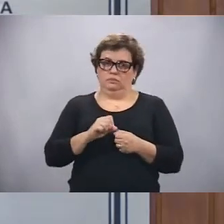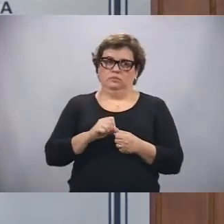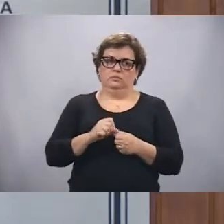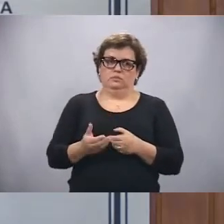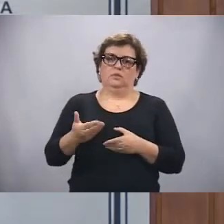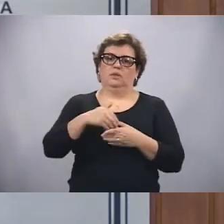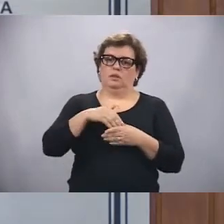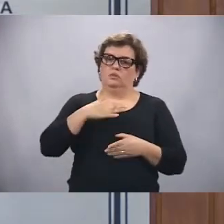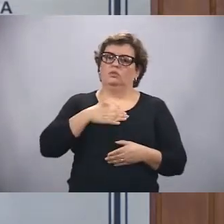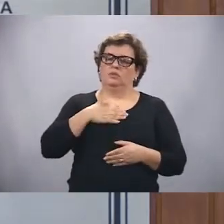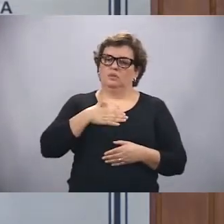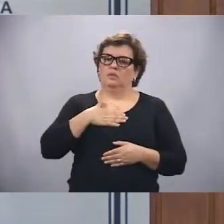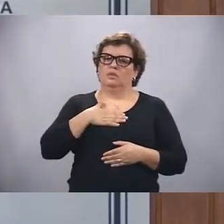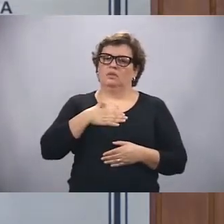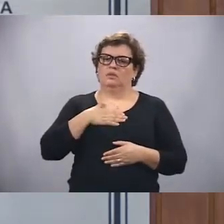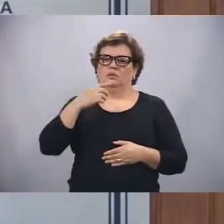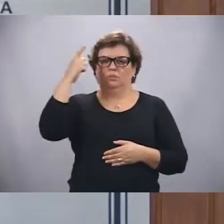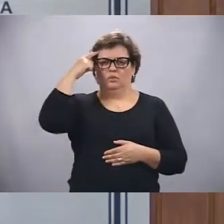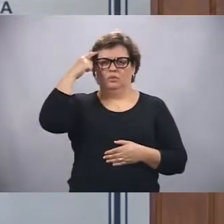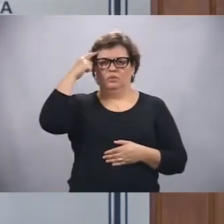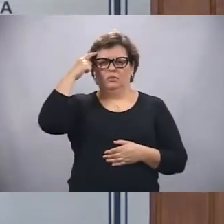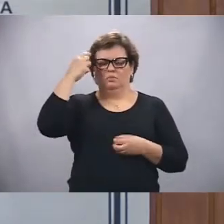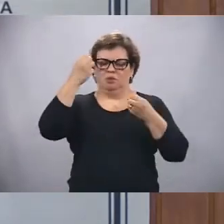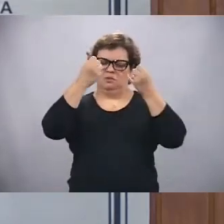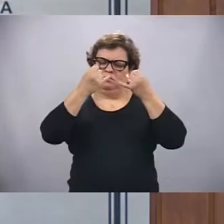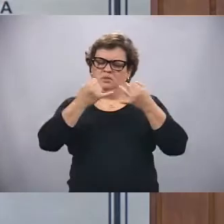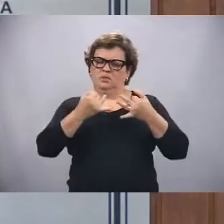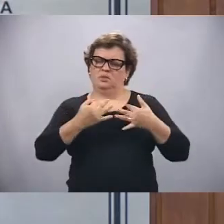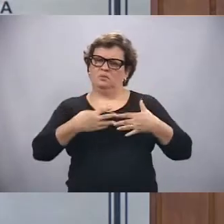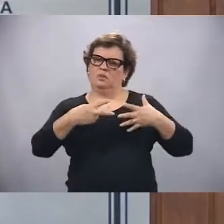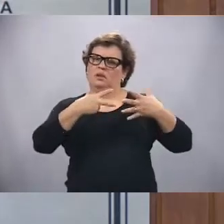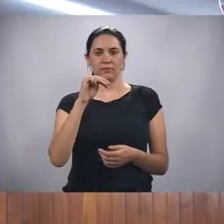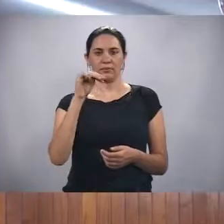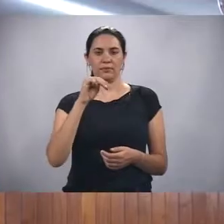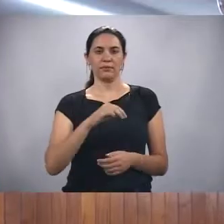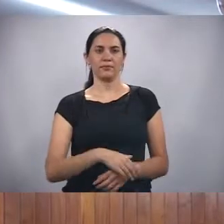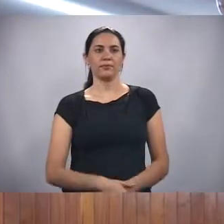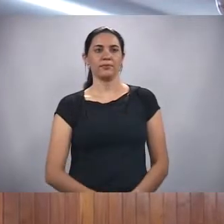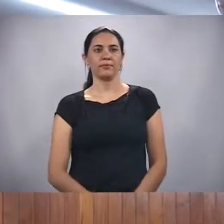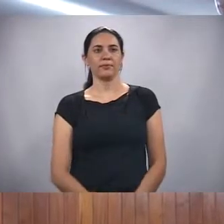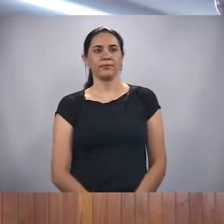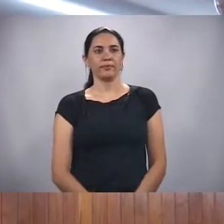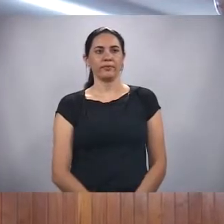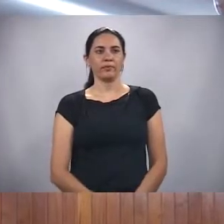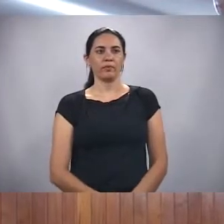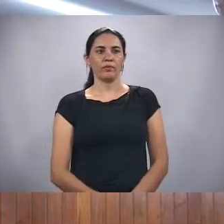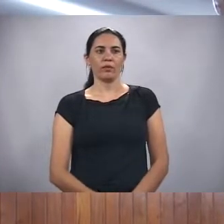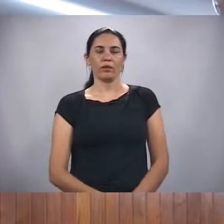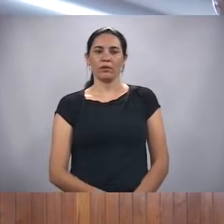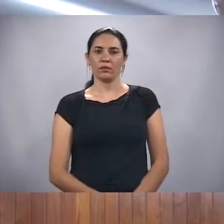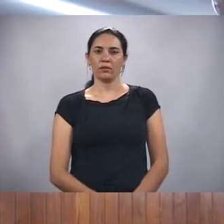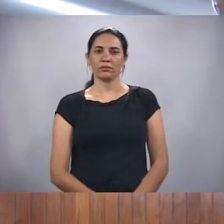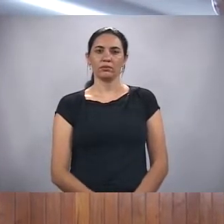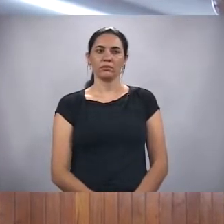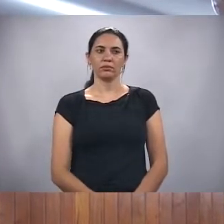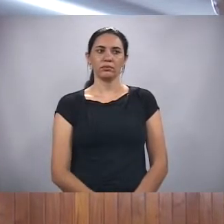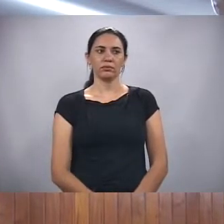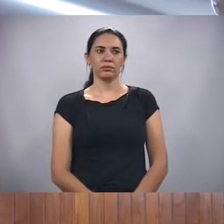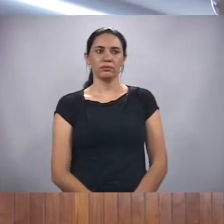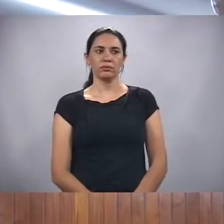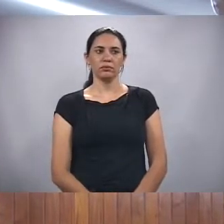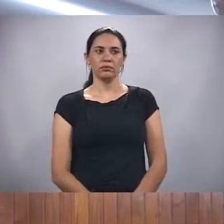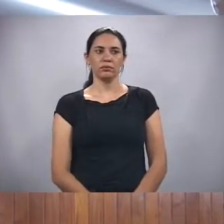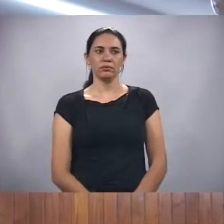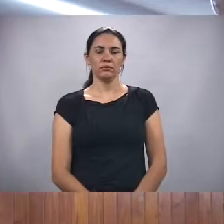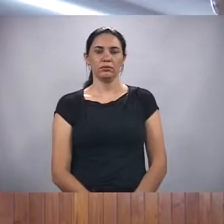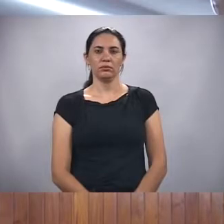tá dentro da minha coerência eu acho que lisura é importante e transferir para ser instaurada a CPI precisava de no mínimo